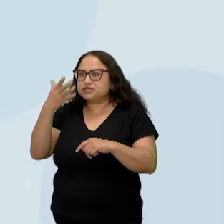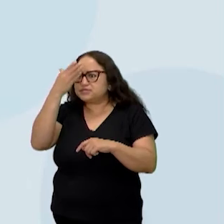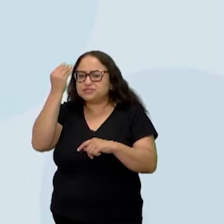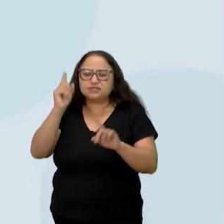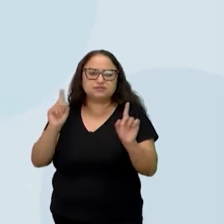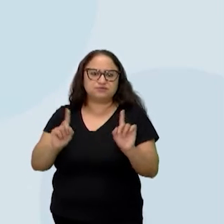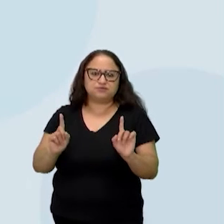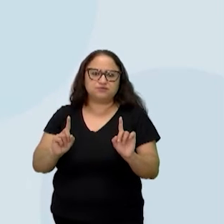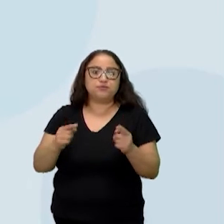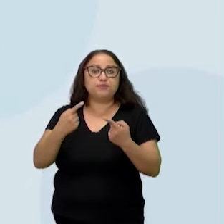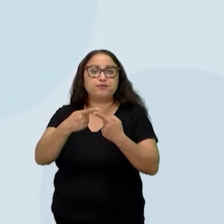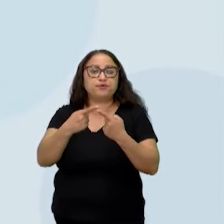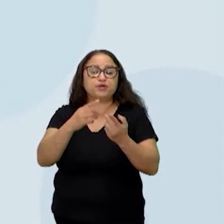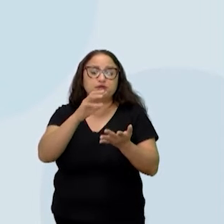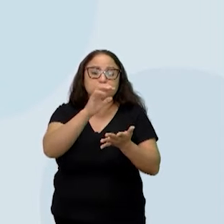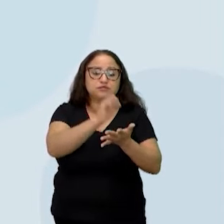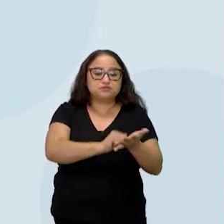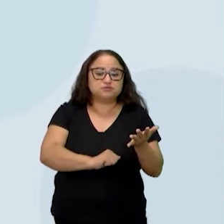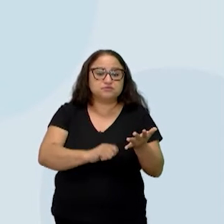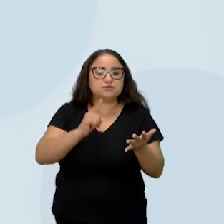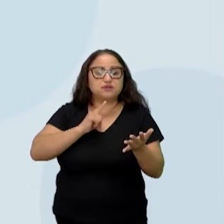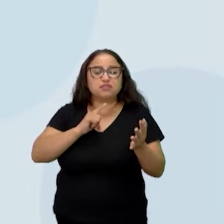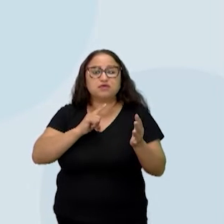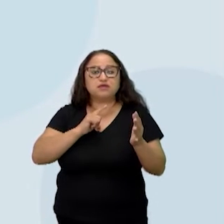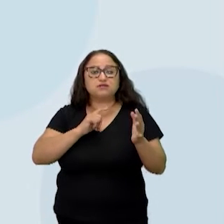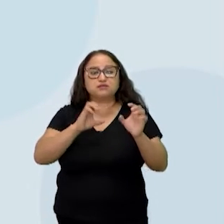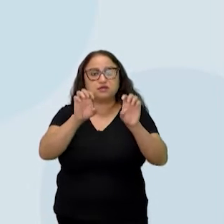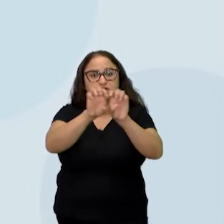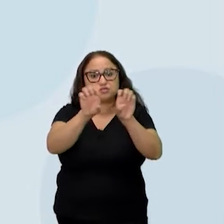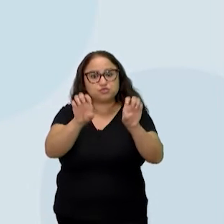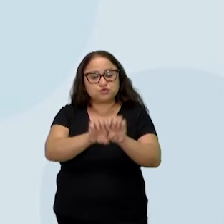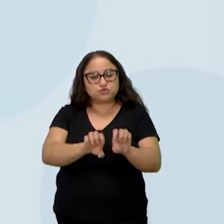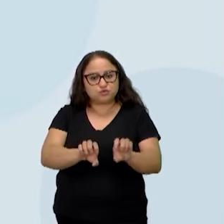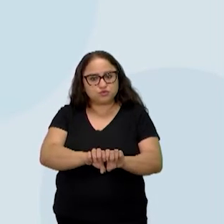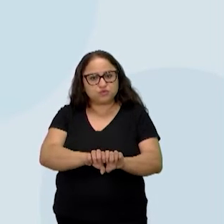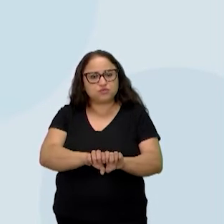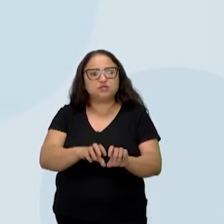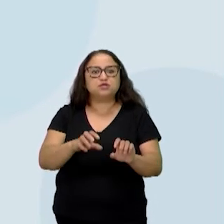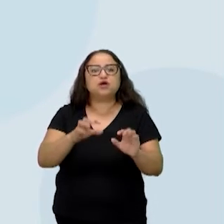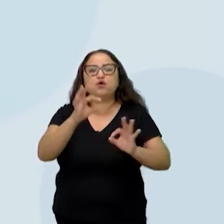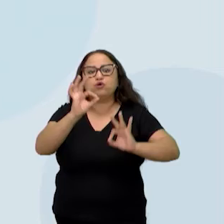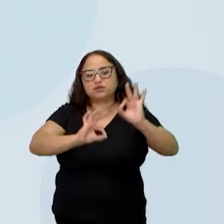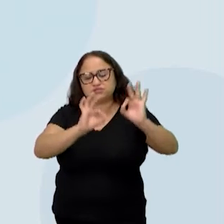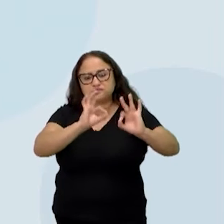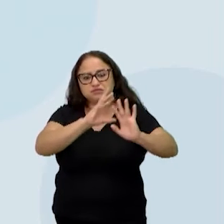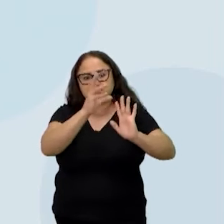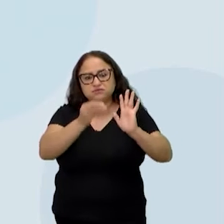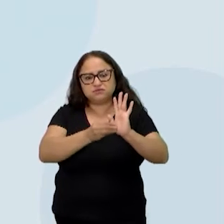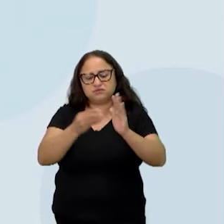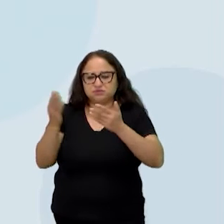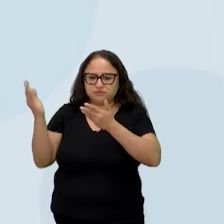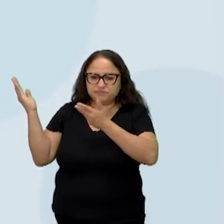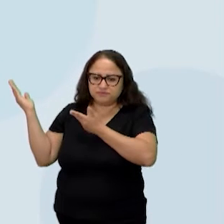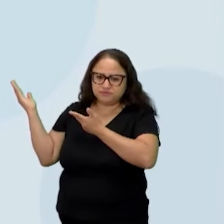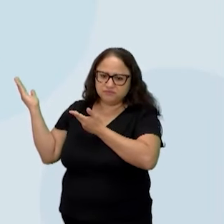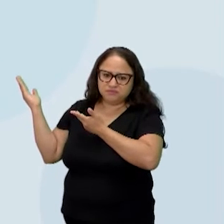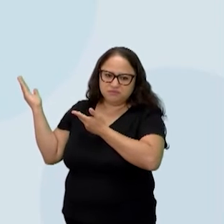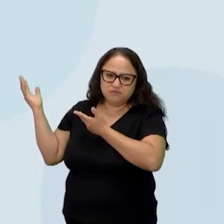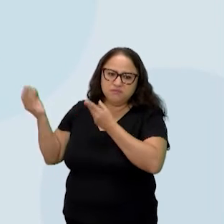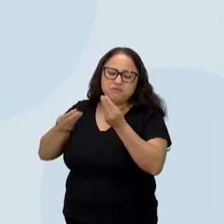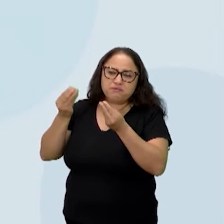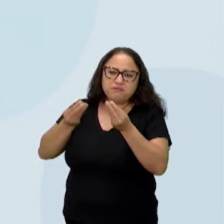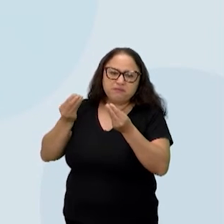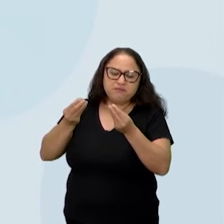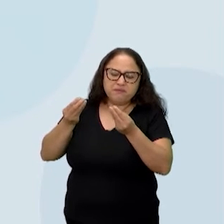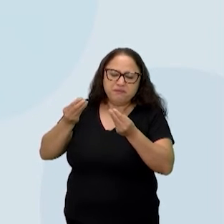coreográfico que se fez delas através dos esquemas, tá? Aqui a gente vê, né, um exemplo de esquema, né, de direção do